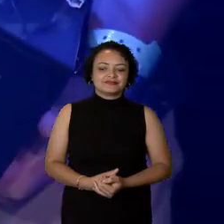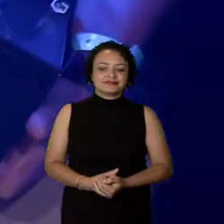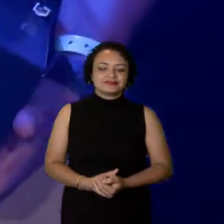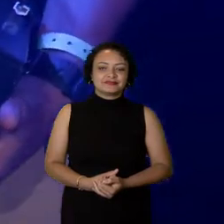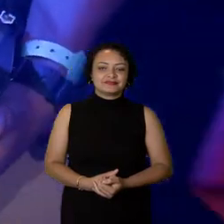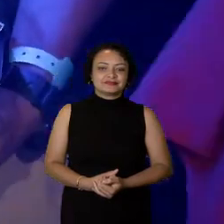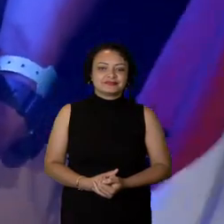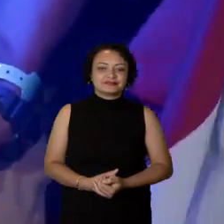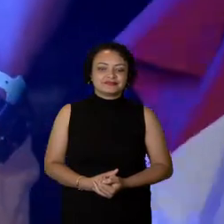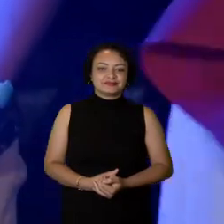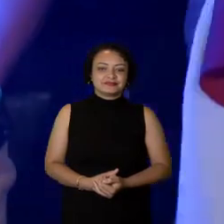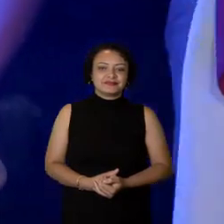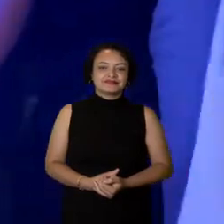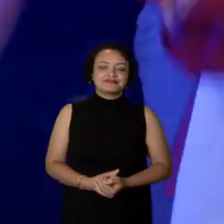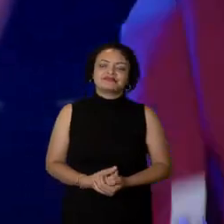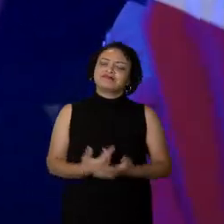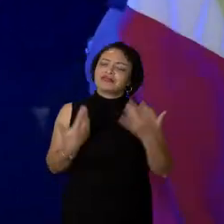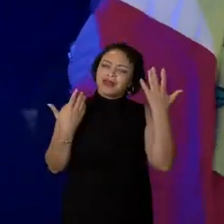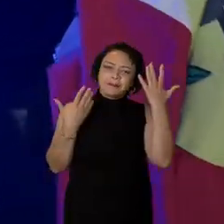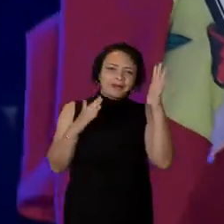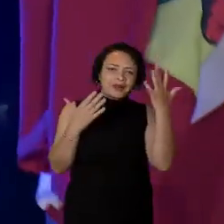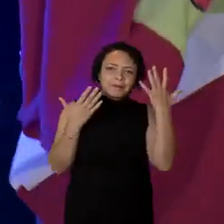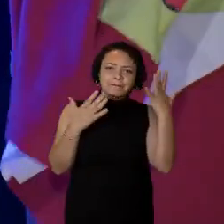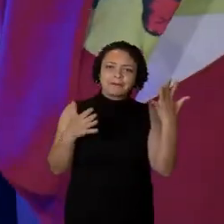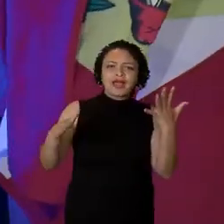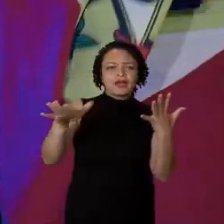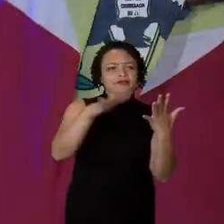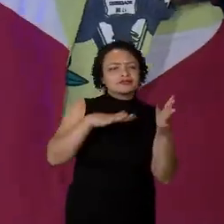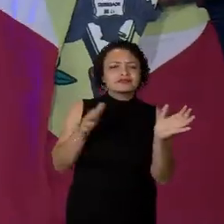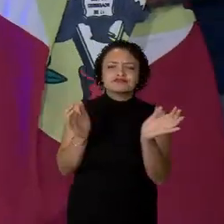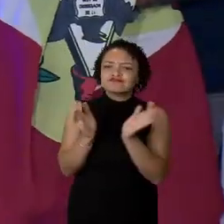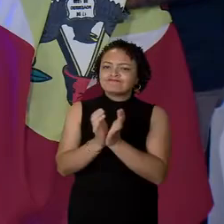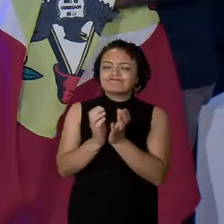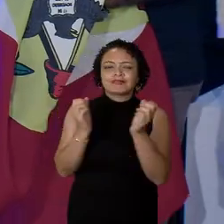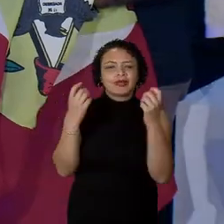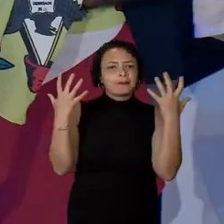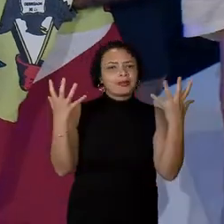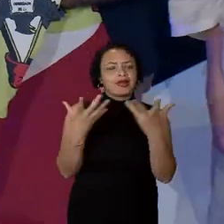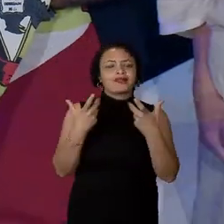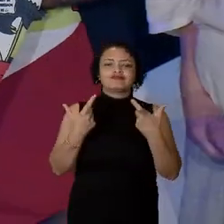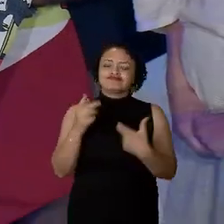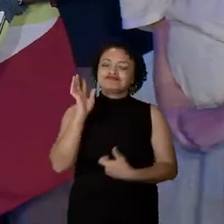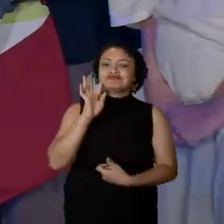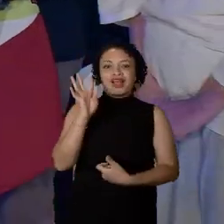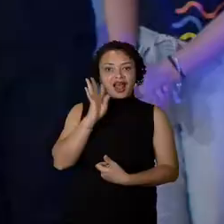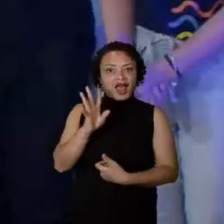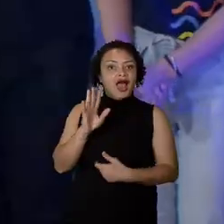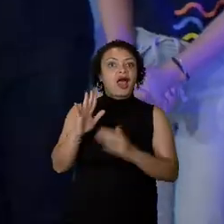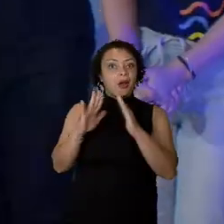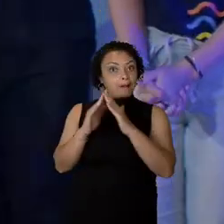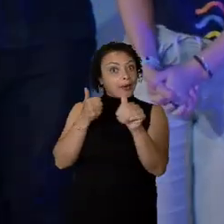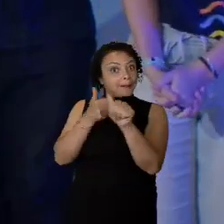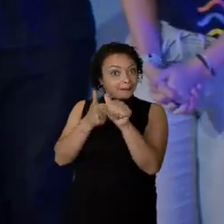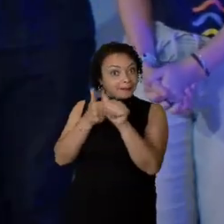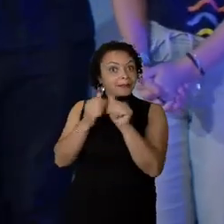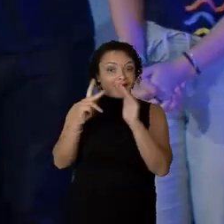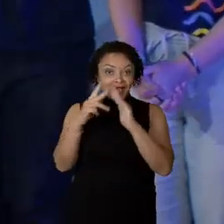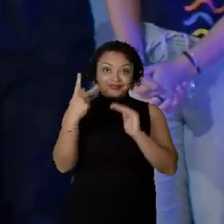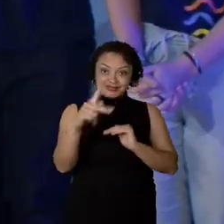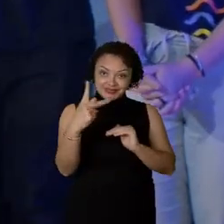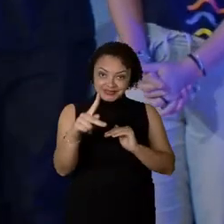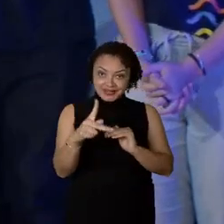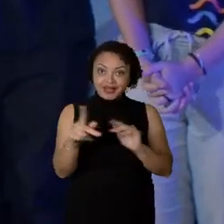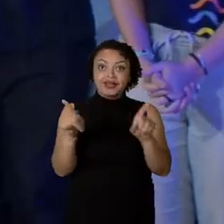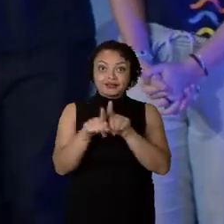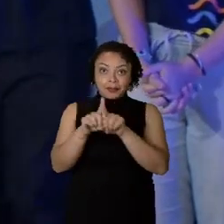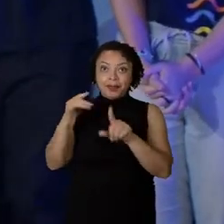Fechou? Gente, meus parabéns a todos os envolvidos, vocês são sensacionais. Legal, eu moro lá perto da cidade de vocês, inclusive peguei avião de